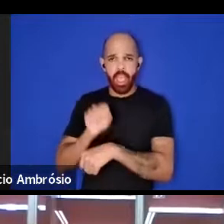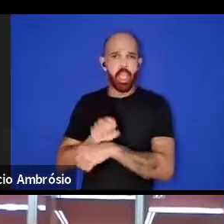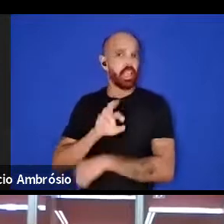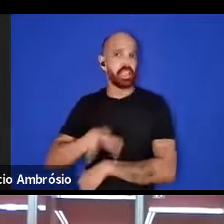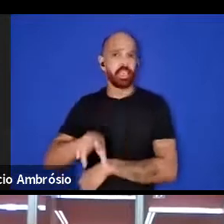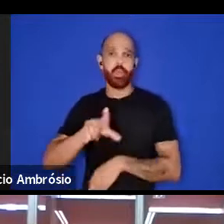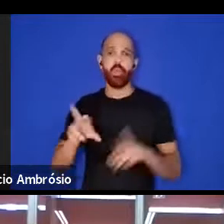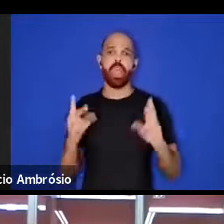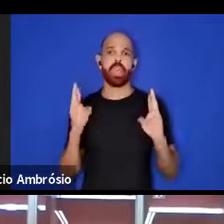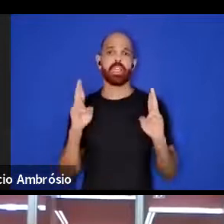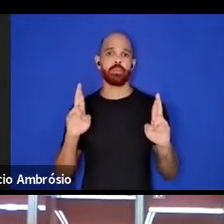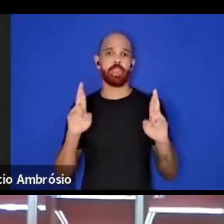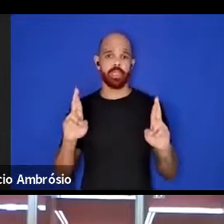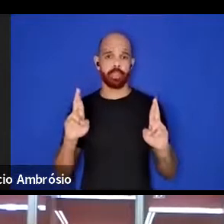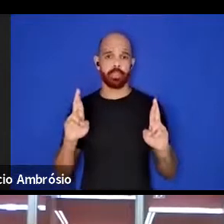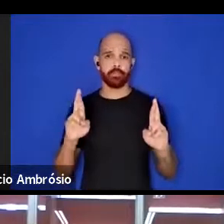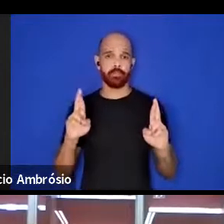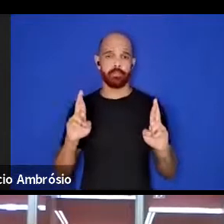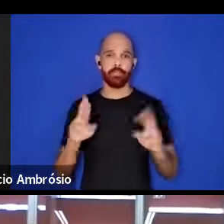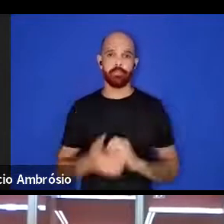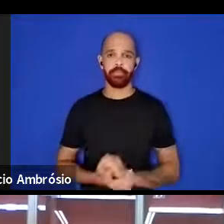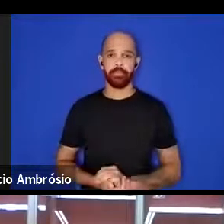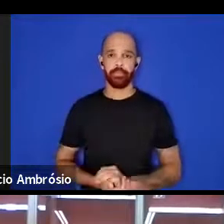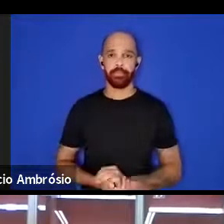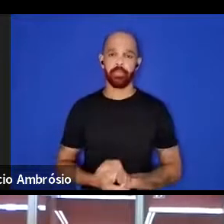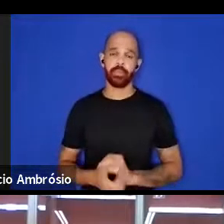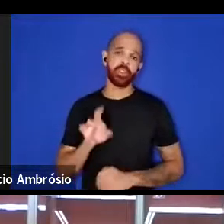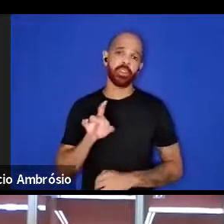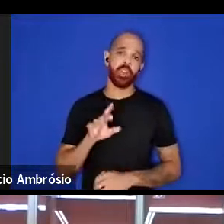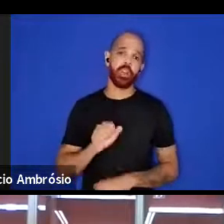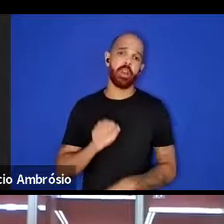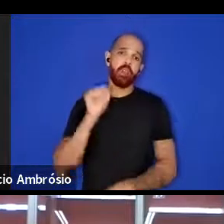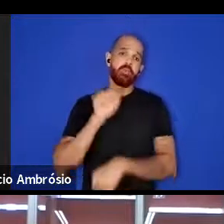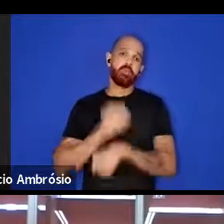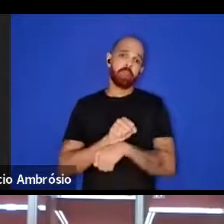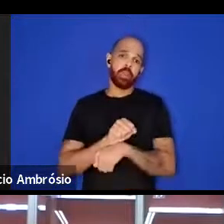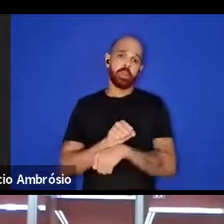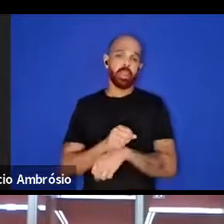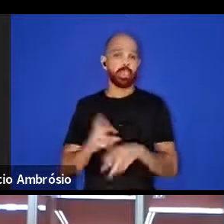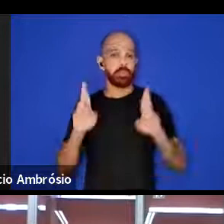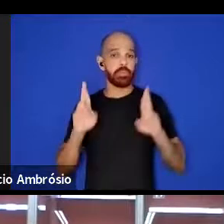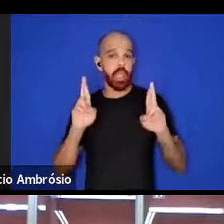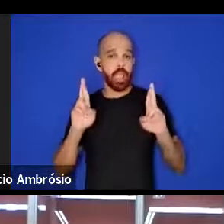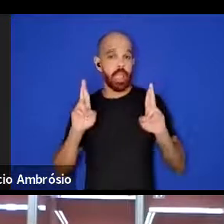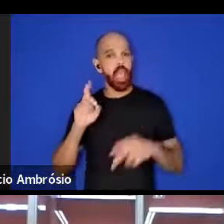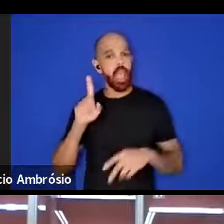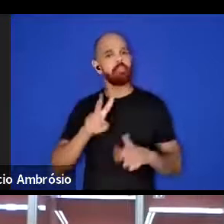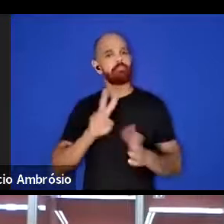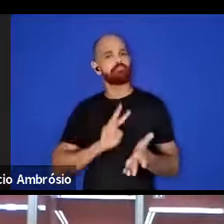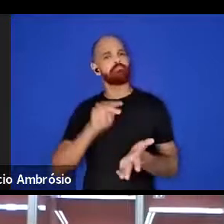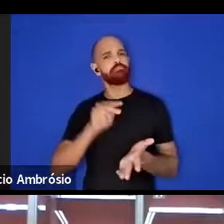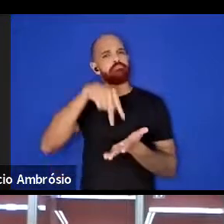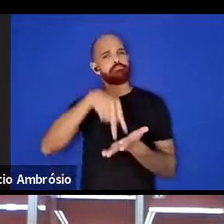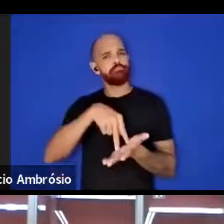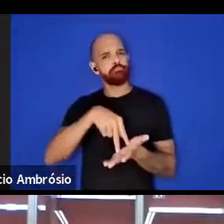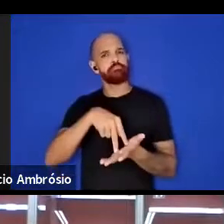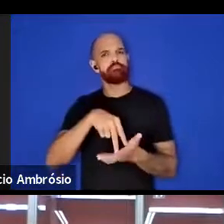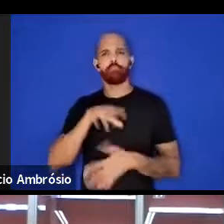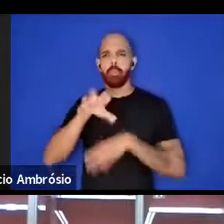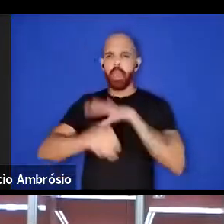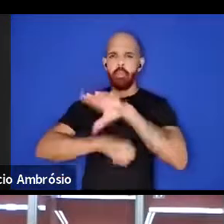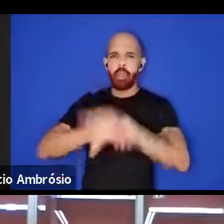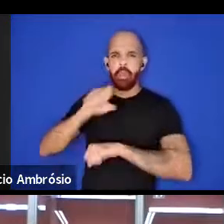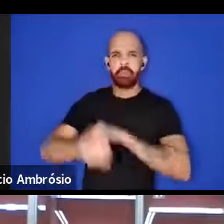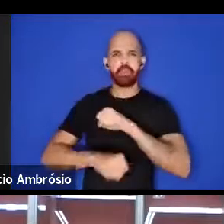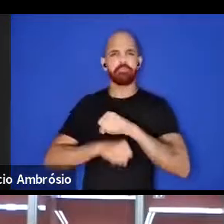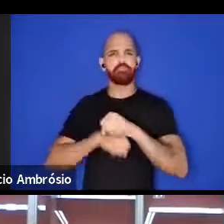esperança, não é esperançar, é espera. Esperançar é se levantar, esperançar é ir atrás,